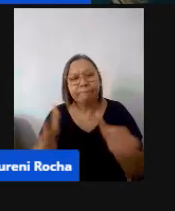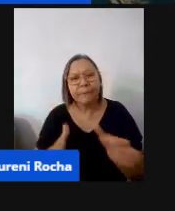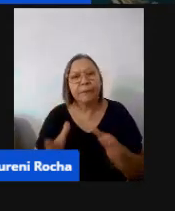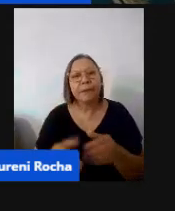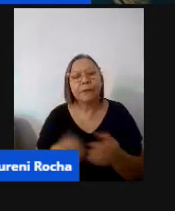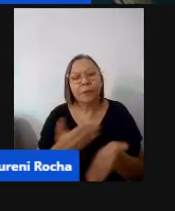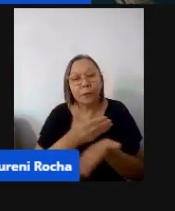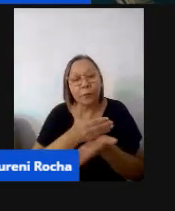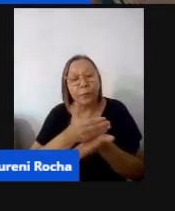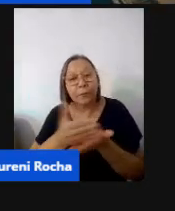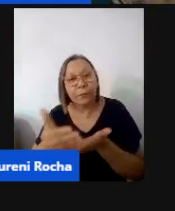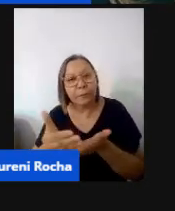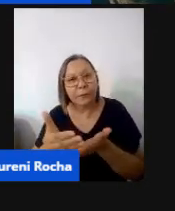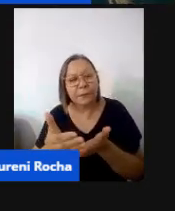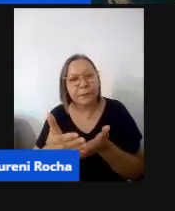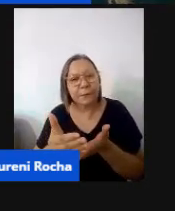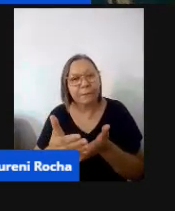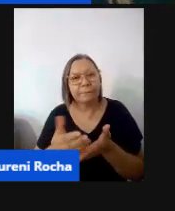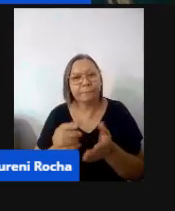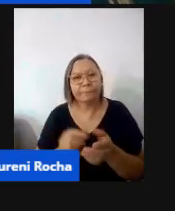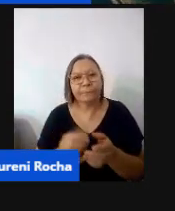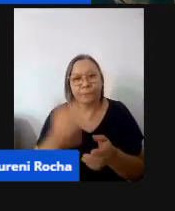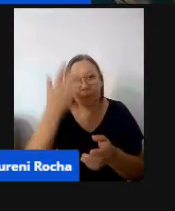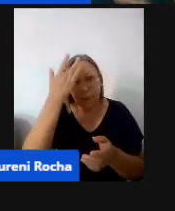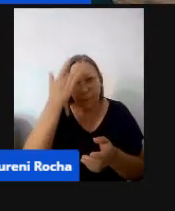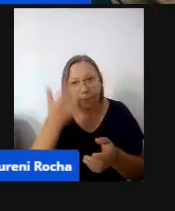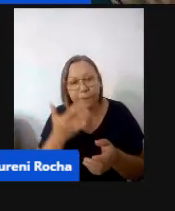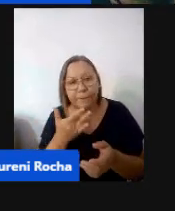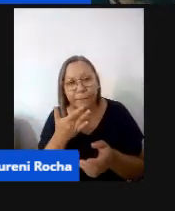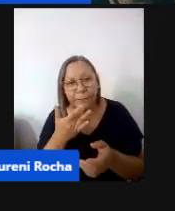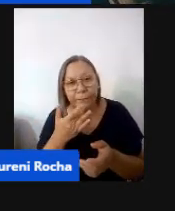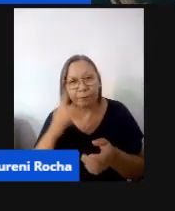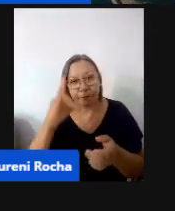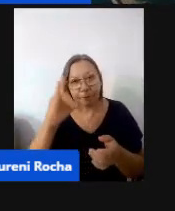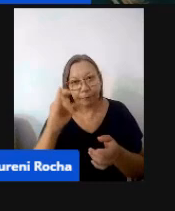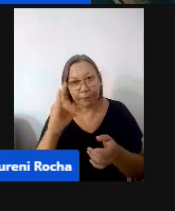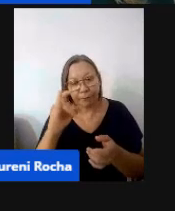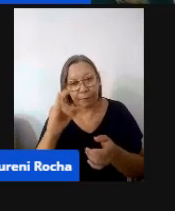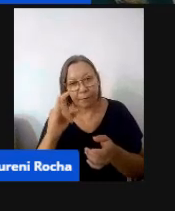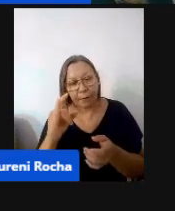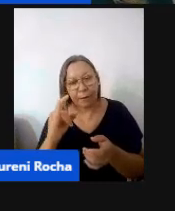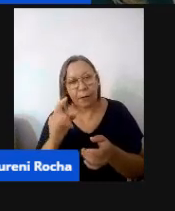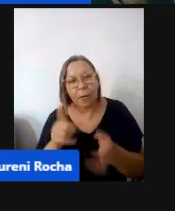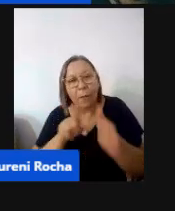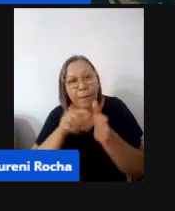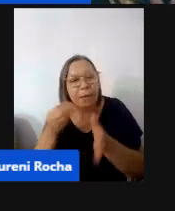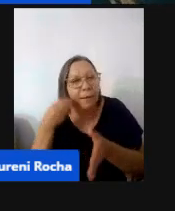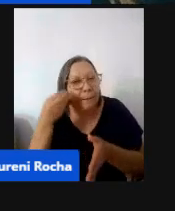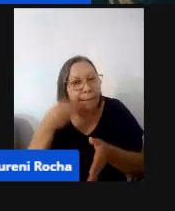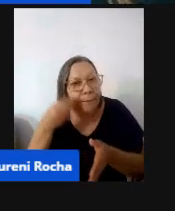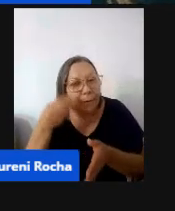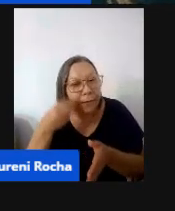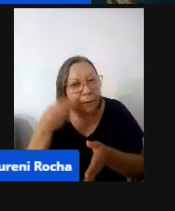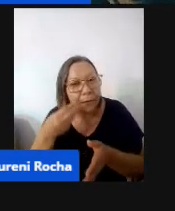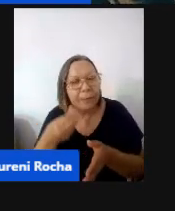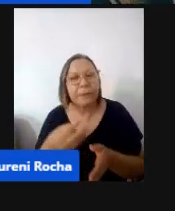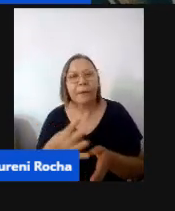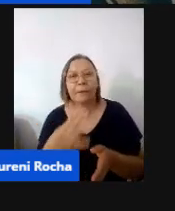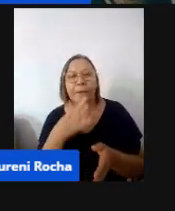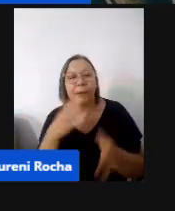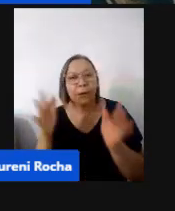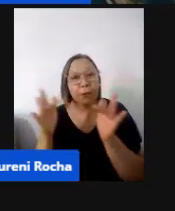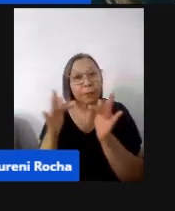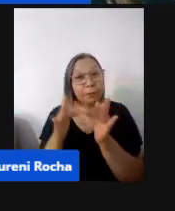do Instagram como um laboratório para entender como funcionavam as redes sociais, para me conectar com os